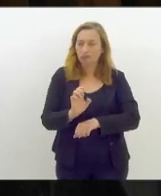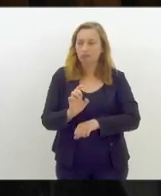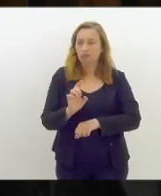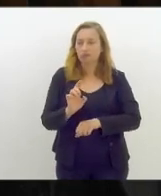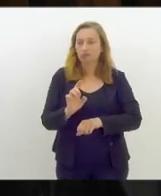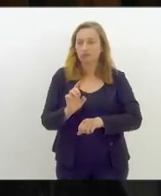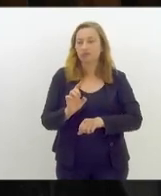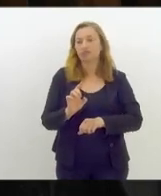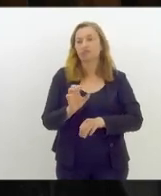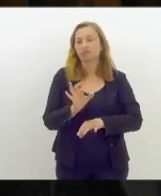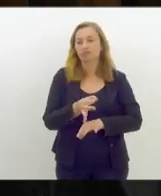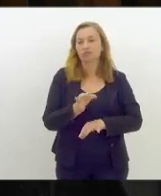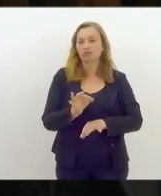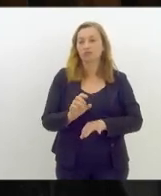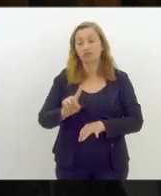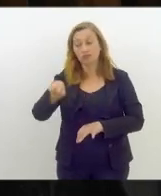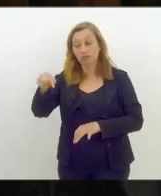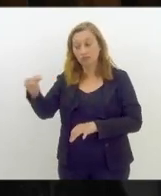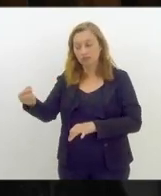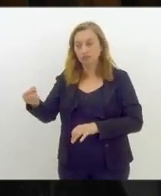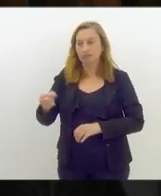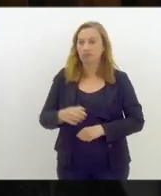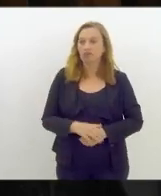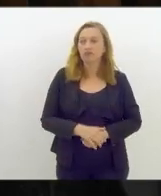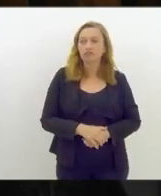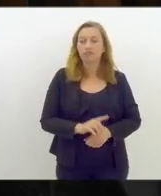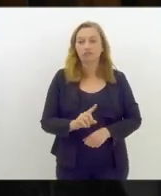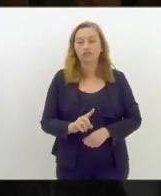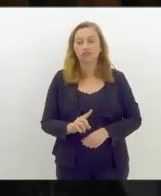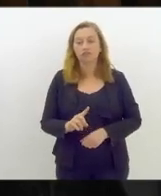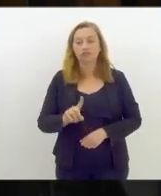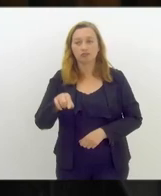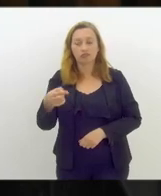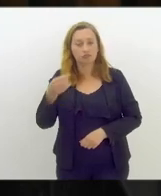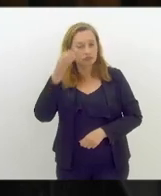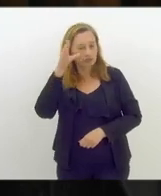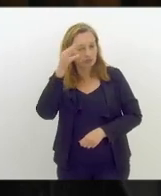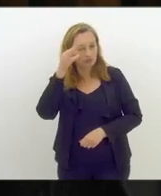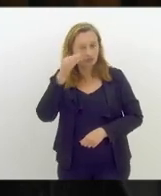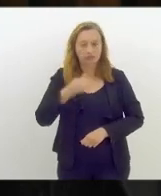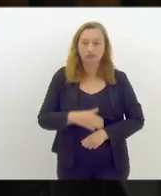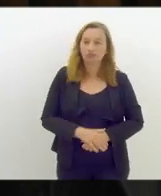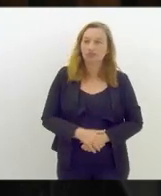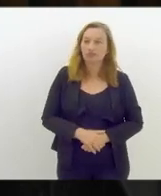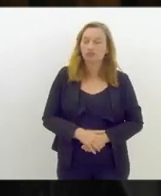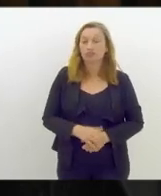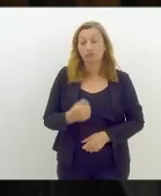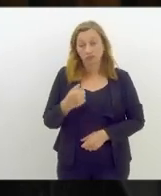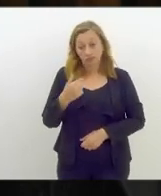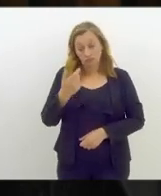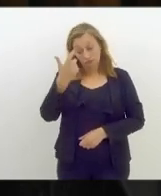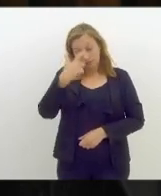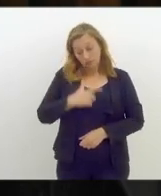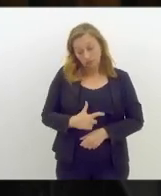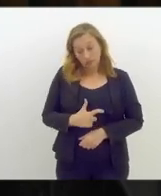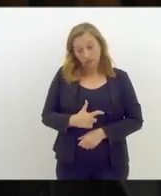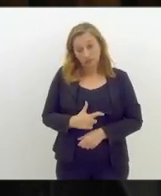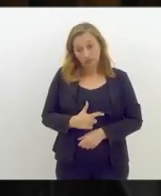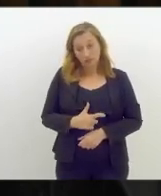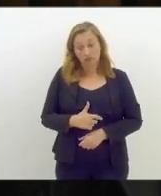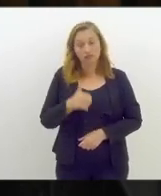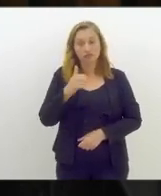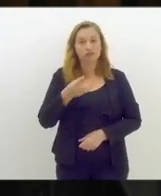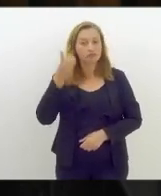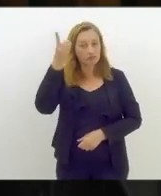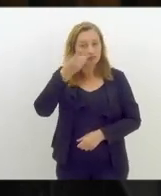garantias. Depois, vêm os outros interesses. Eu sou daqueles, como Vossa Excelência,